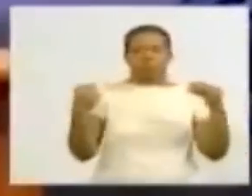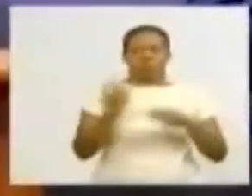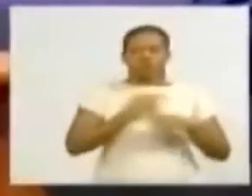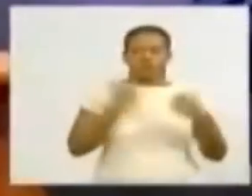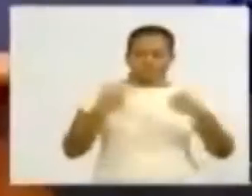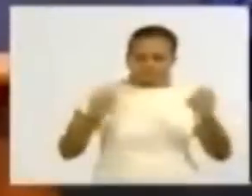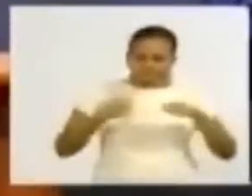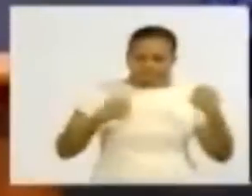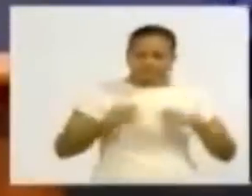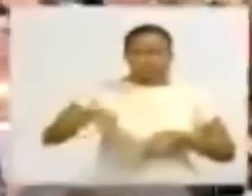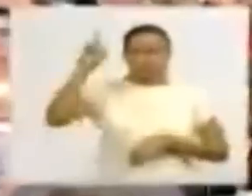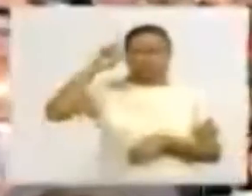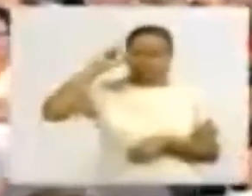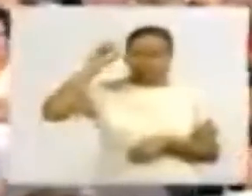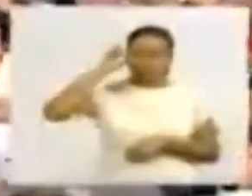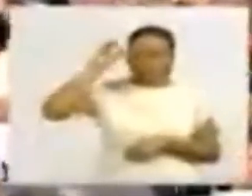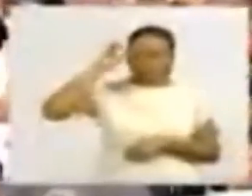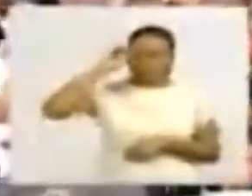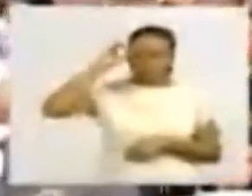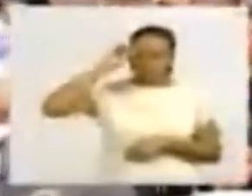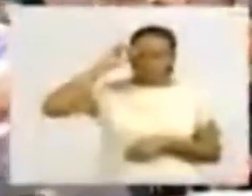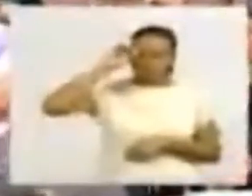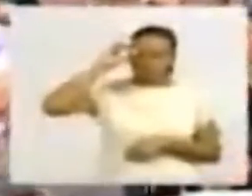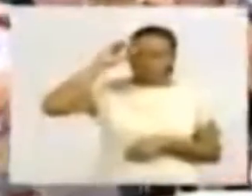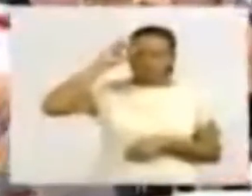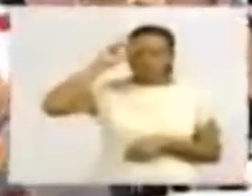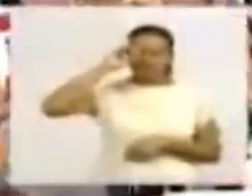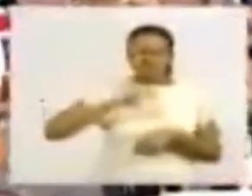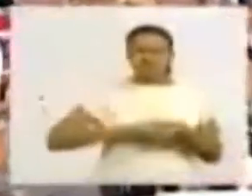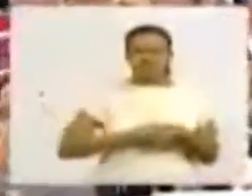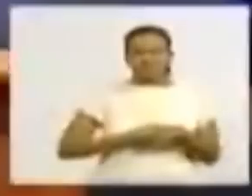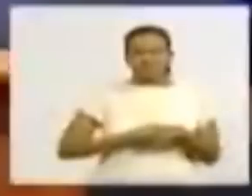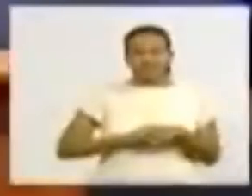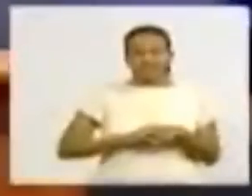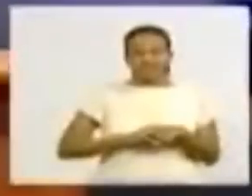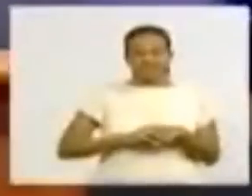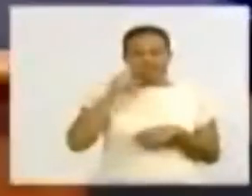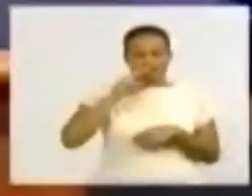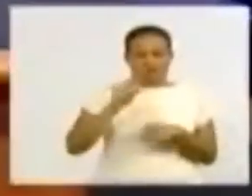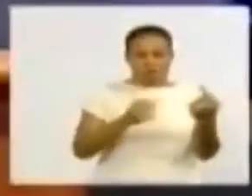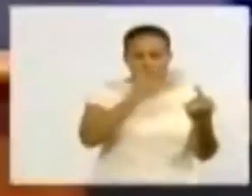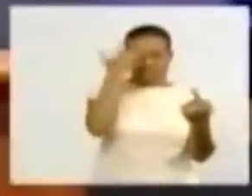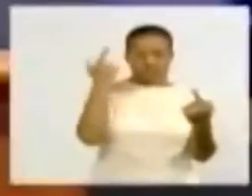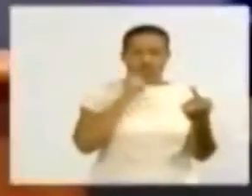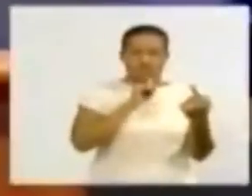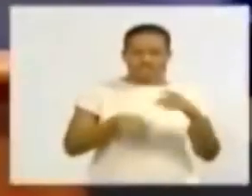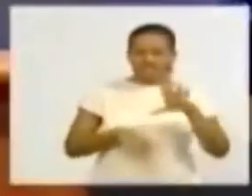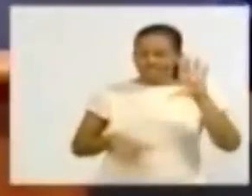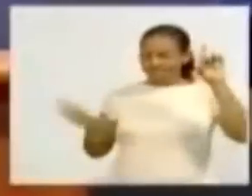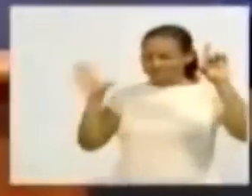necessitamos ouvir todos os dias que alguém nos diga que Deus nos ama,